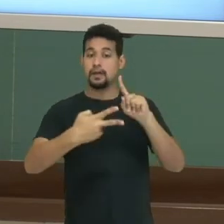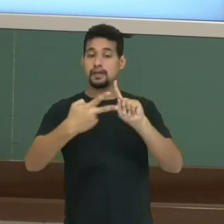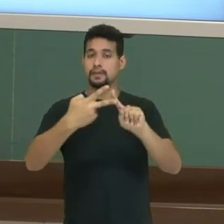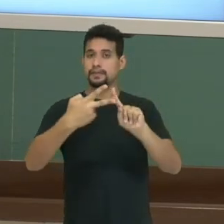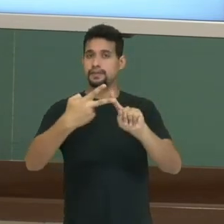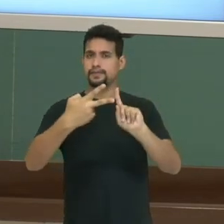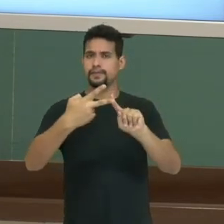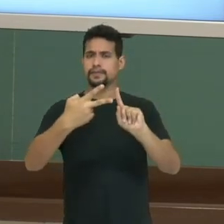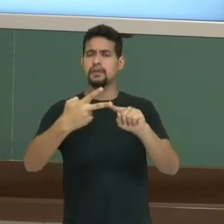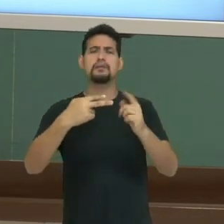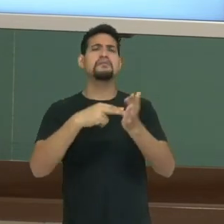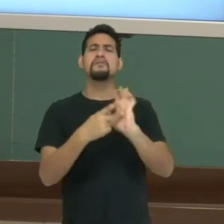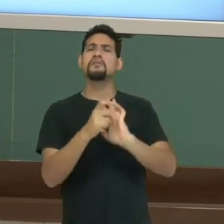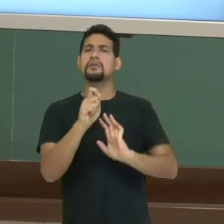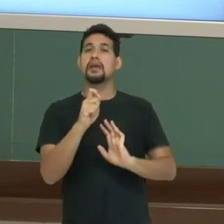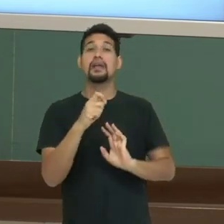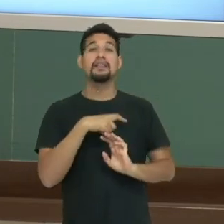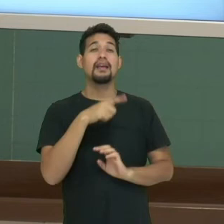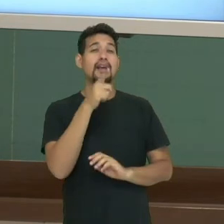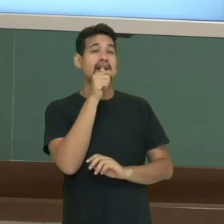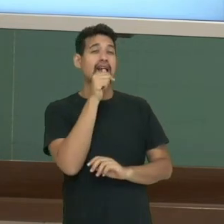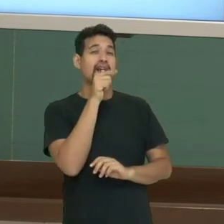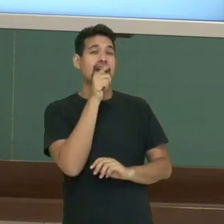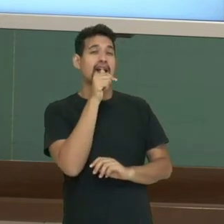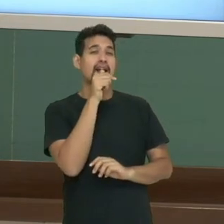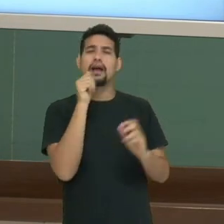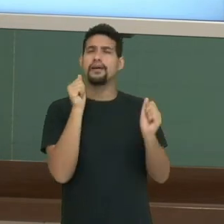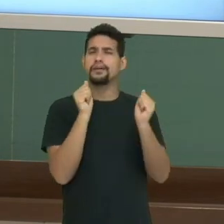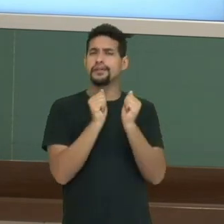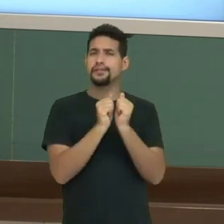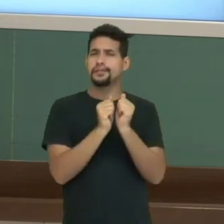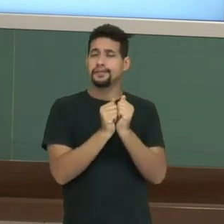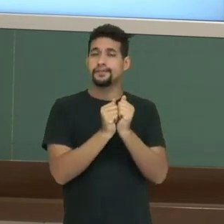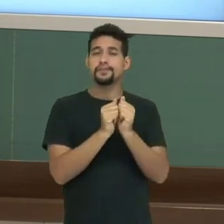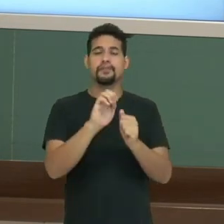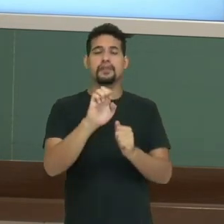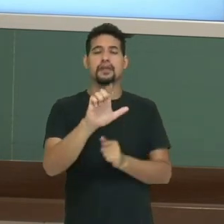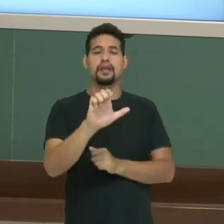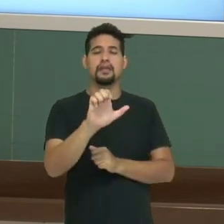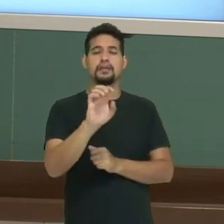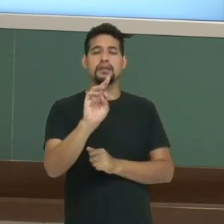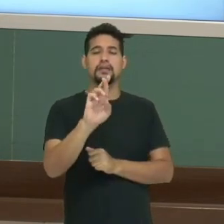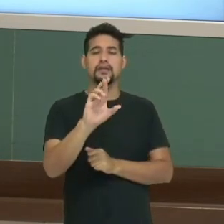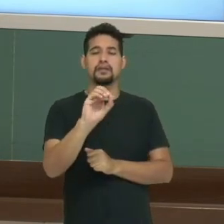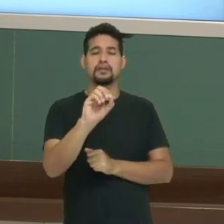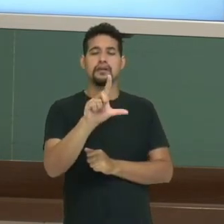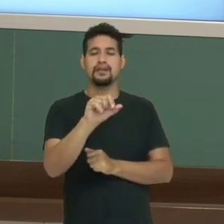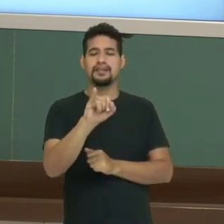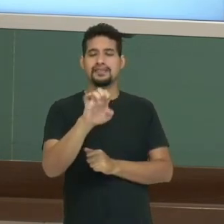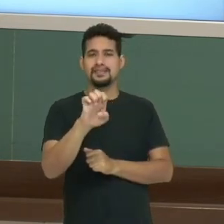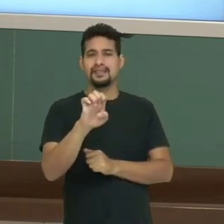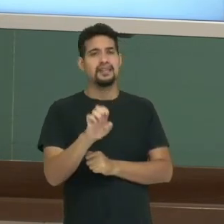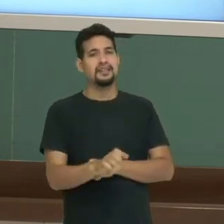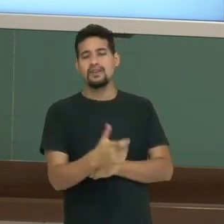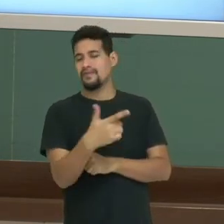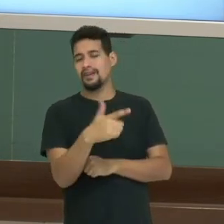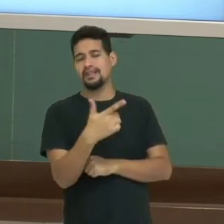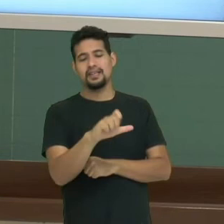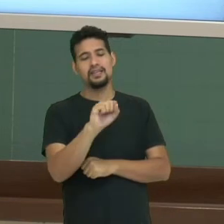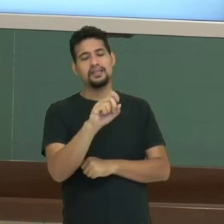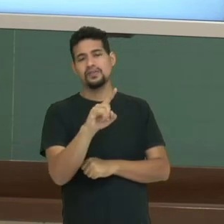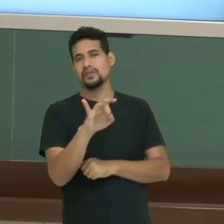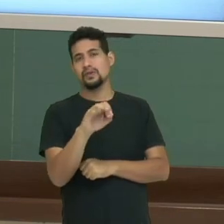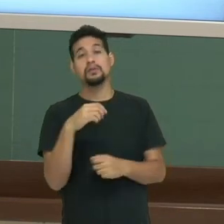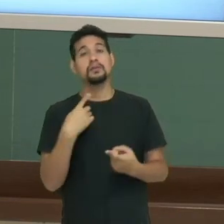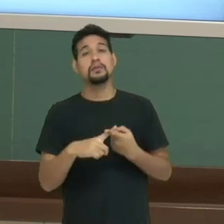opção, a solução aquosa, a gente tem a água envolvida numa eletrólise aquosa. Então nesse caso não vai fornecer sódio metálico,